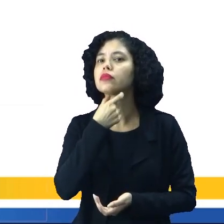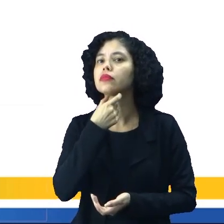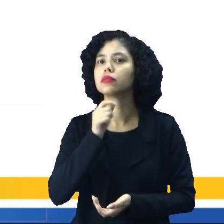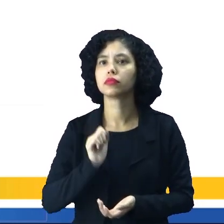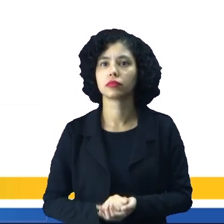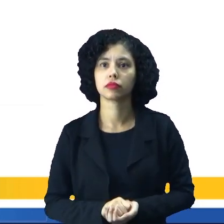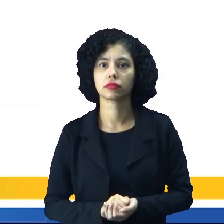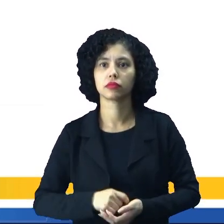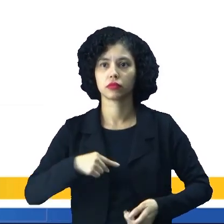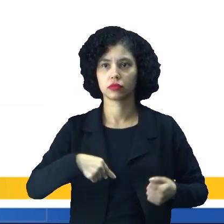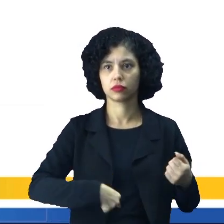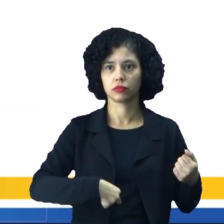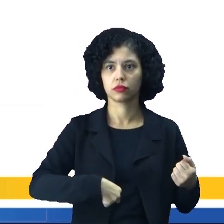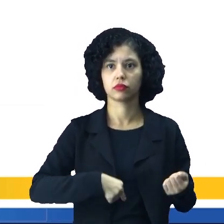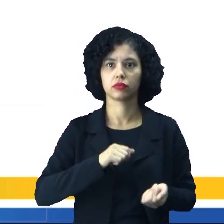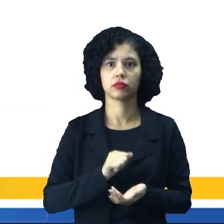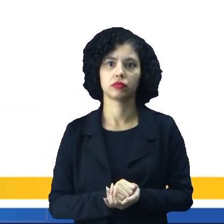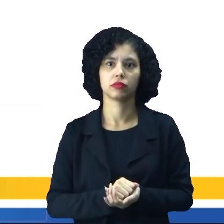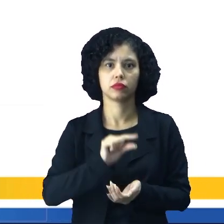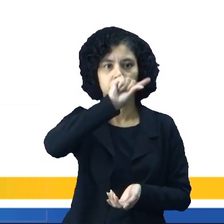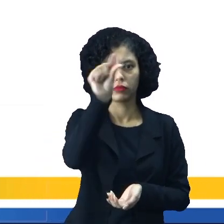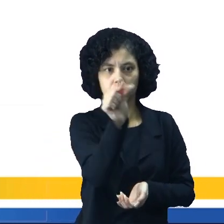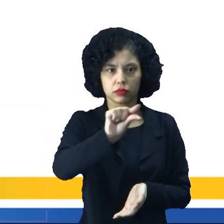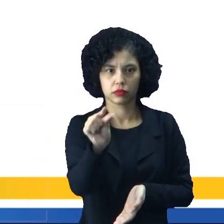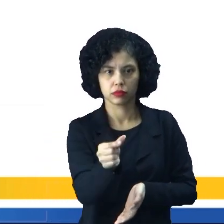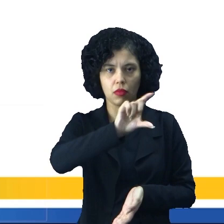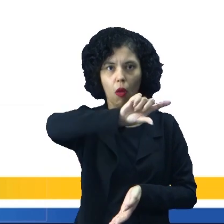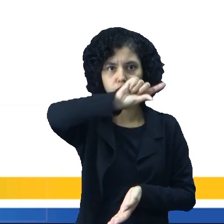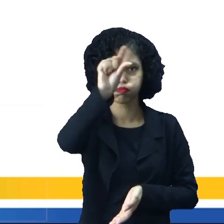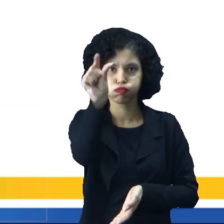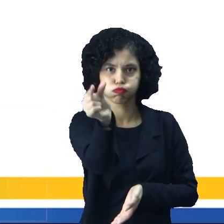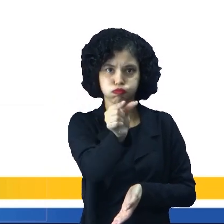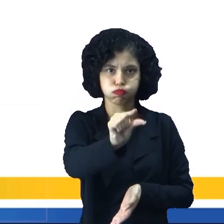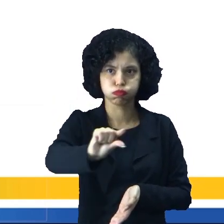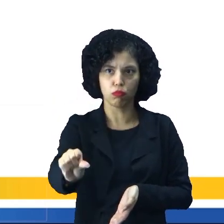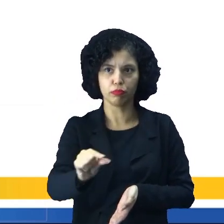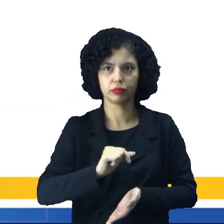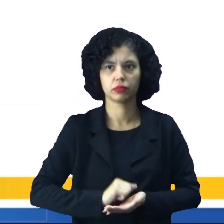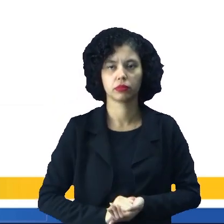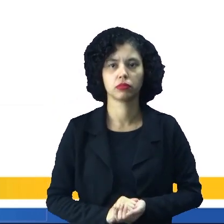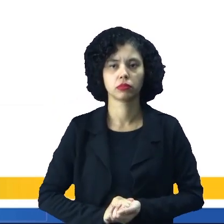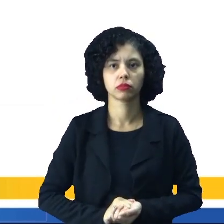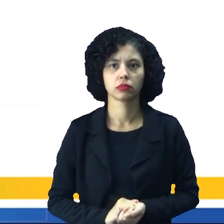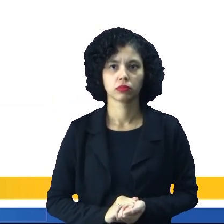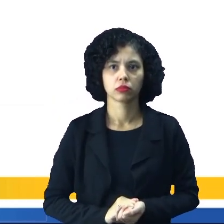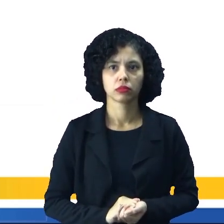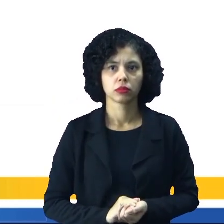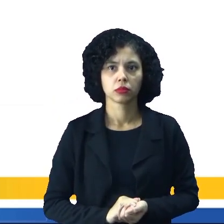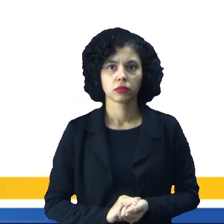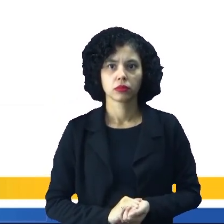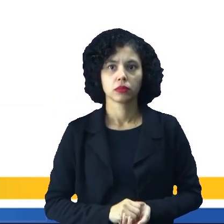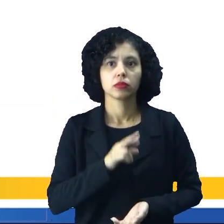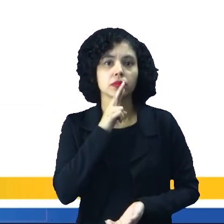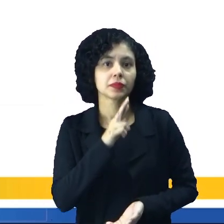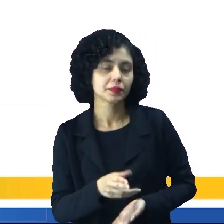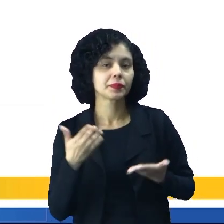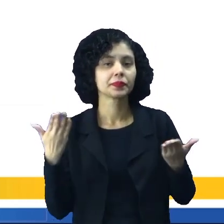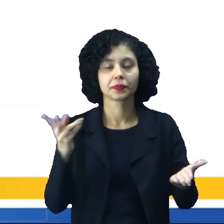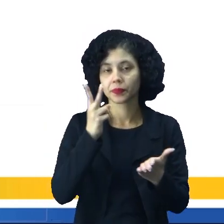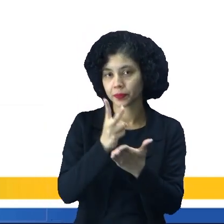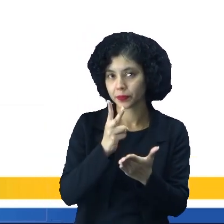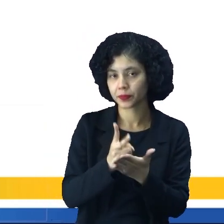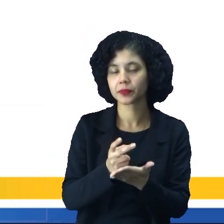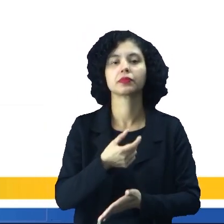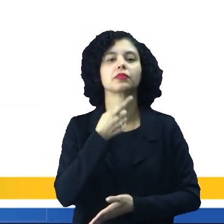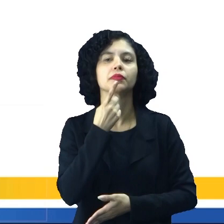faringe, estômago, intestino delgado ou intestino grosso? E aí, qual é a resposta? Isso mesmo, é